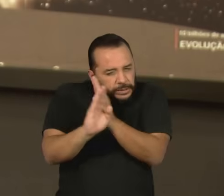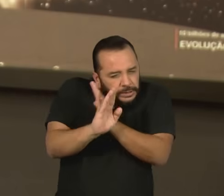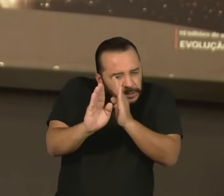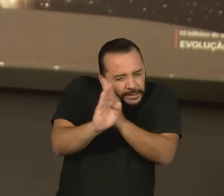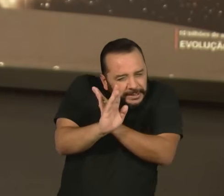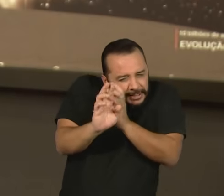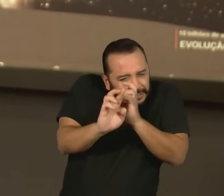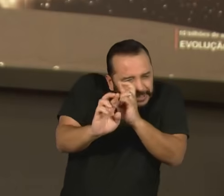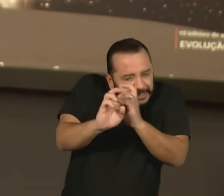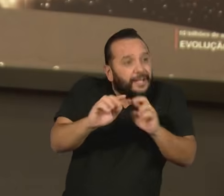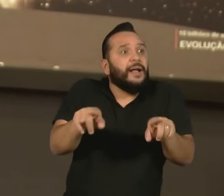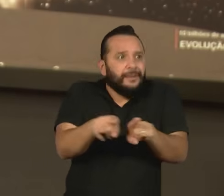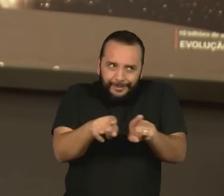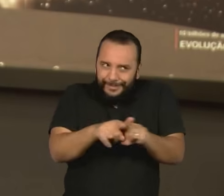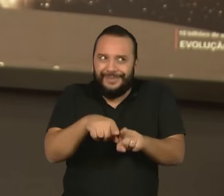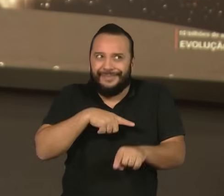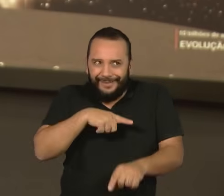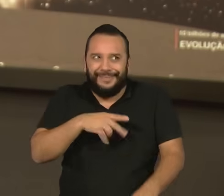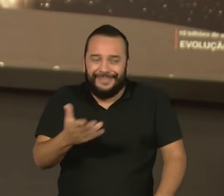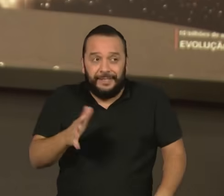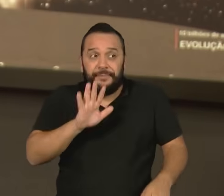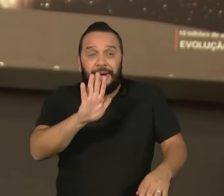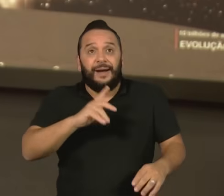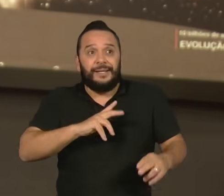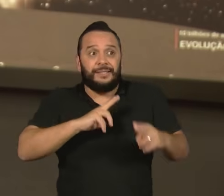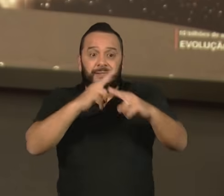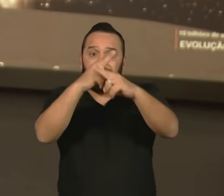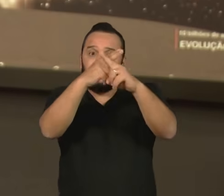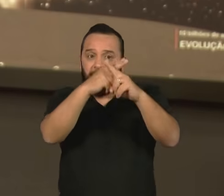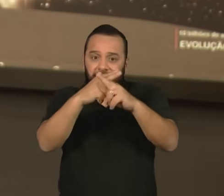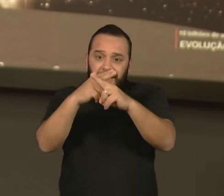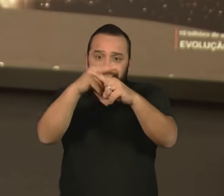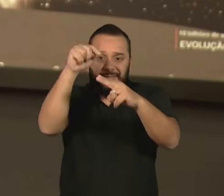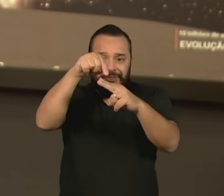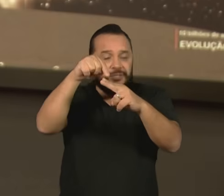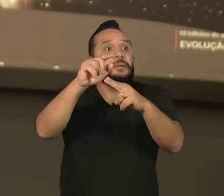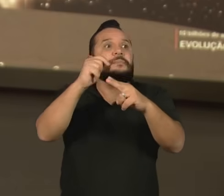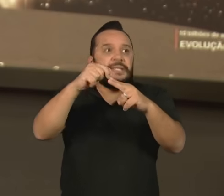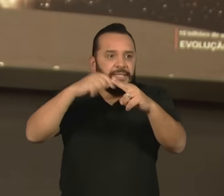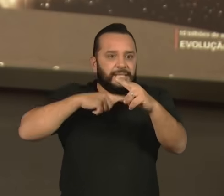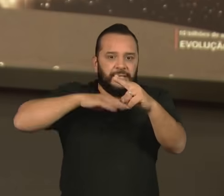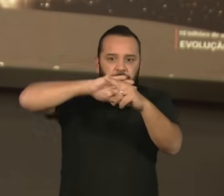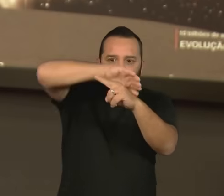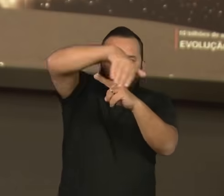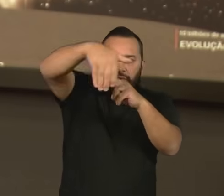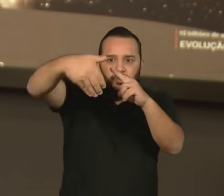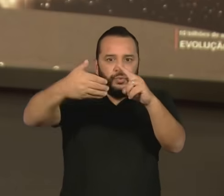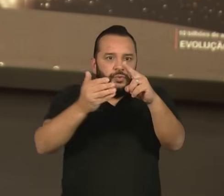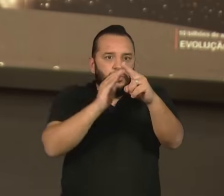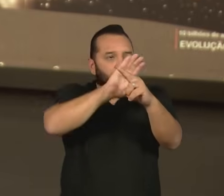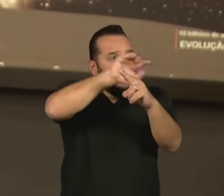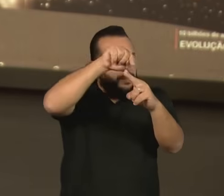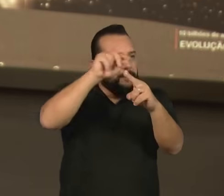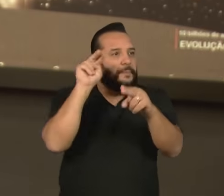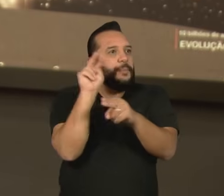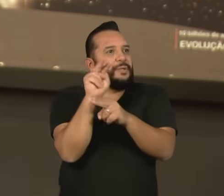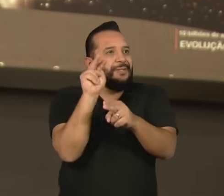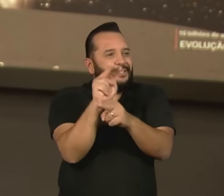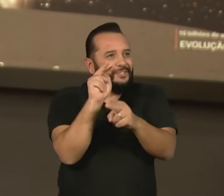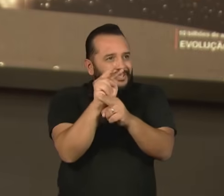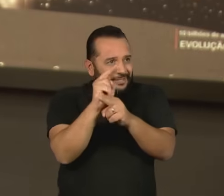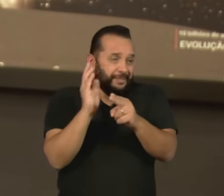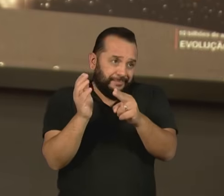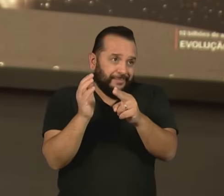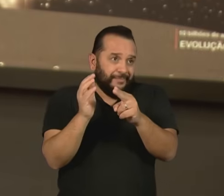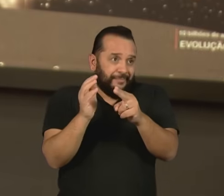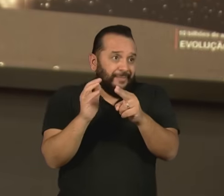mais efetivo é que os satélites sejam projetados já com um mecanismo de desorbitagem, que é basicamente um foguetinho